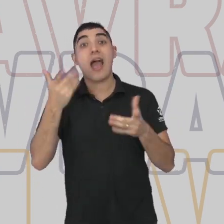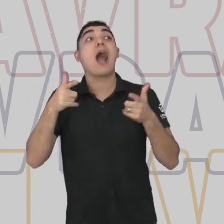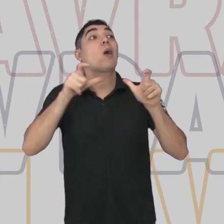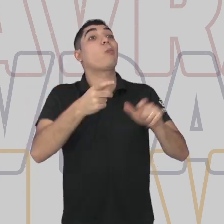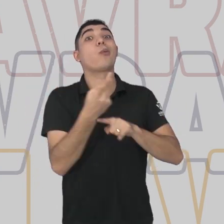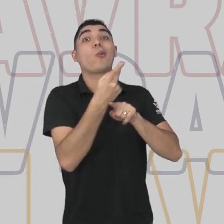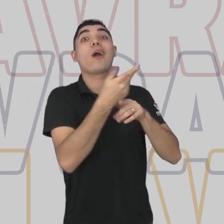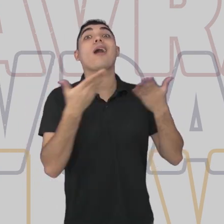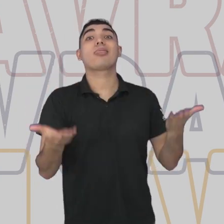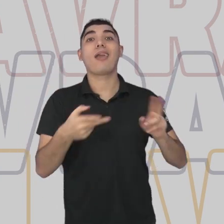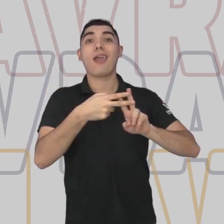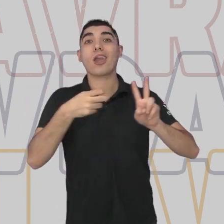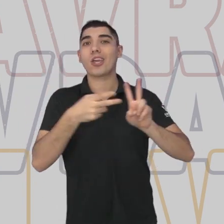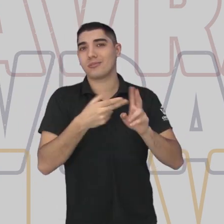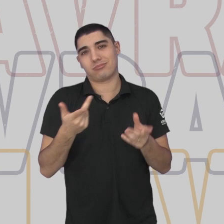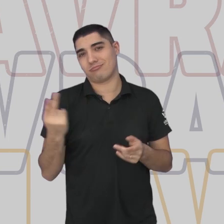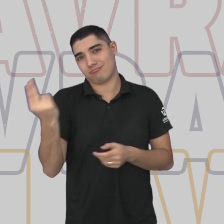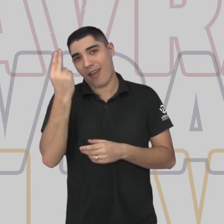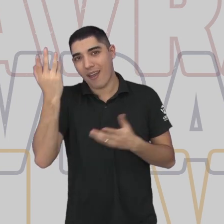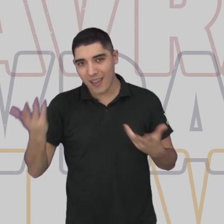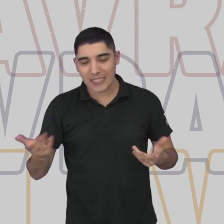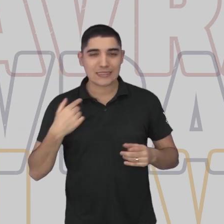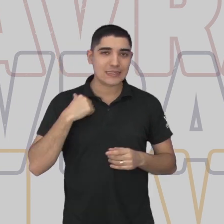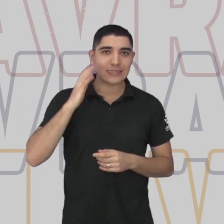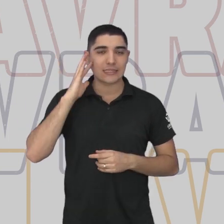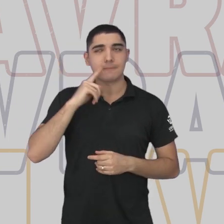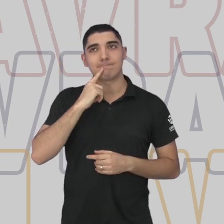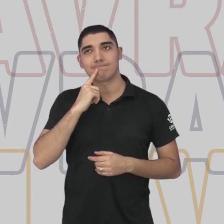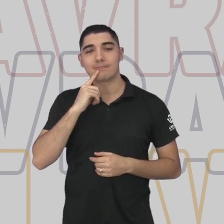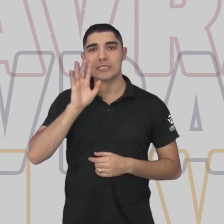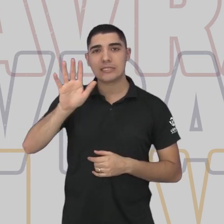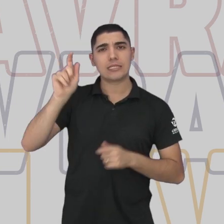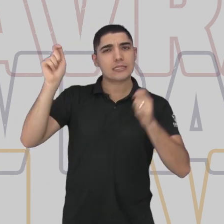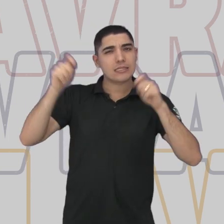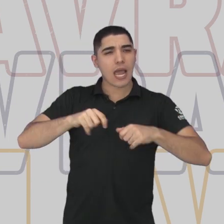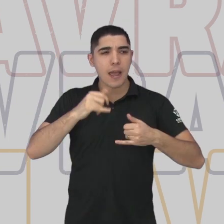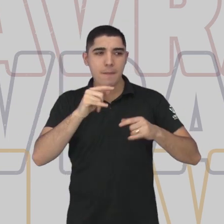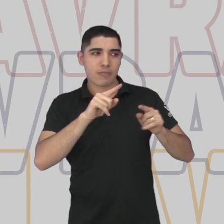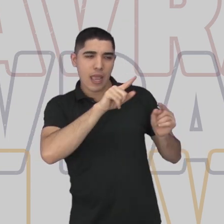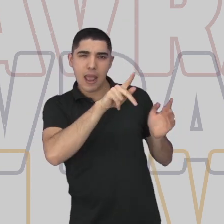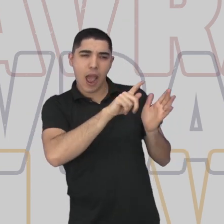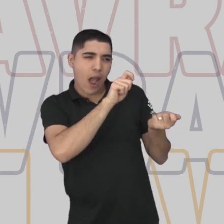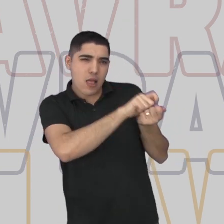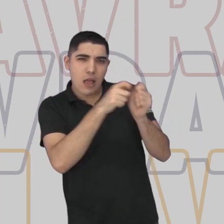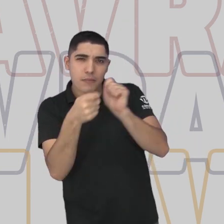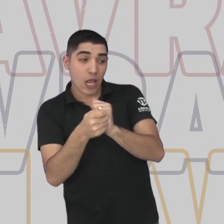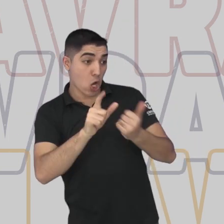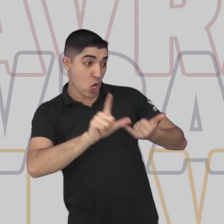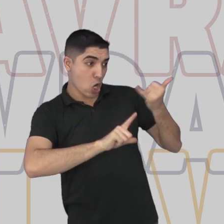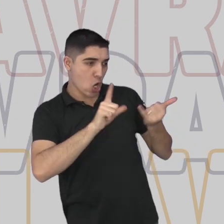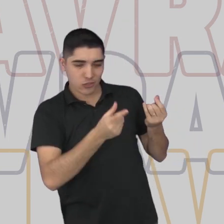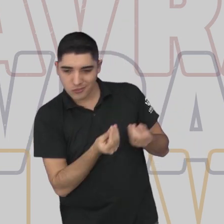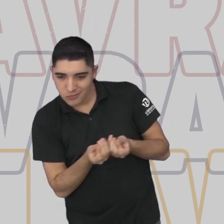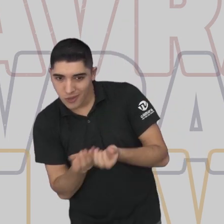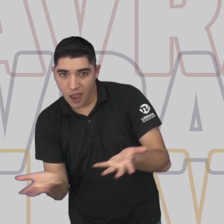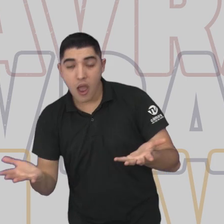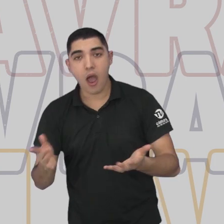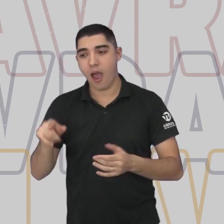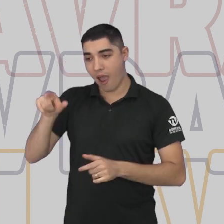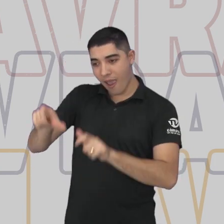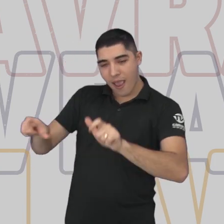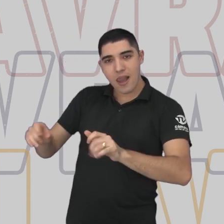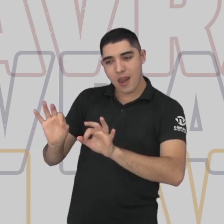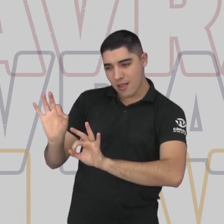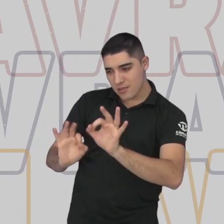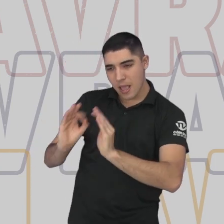né? Onde eu vou arrumar? Mas, às vezes, você trazer o lúdico para as crianças. Então, eles criaram